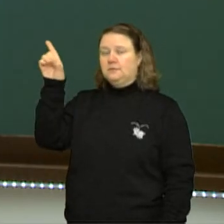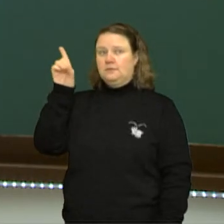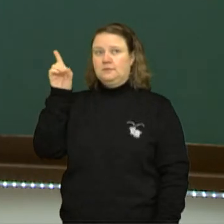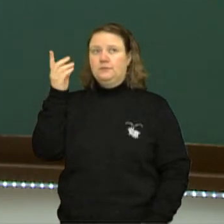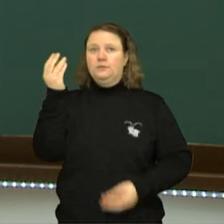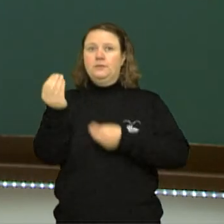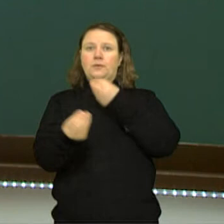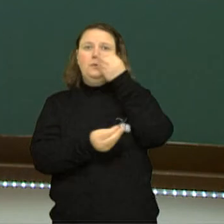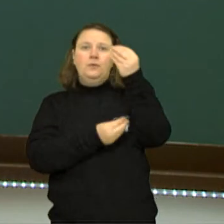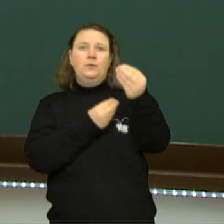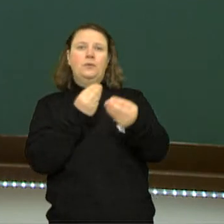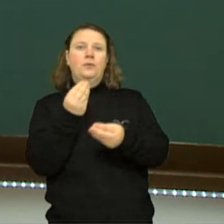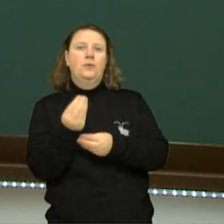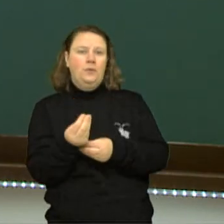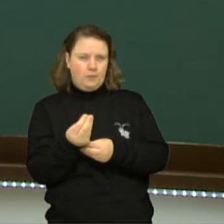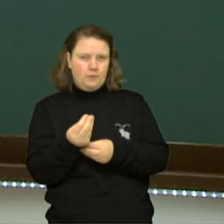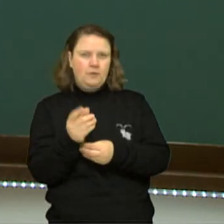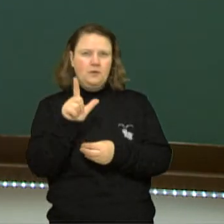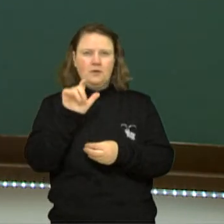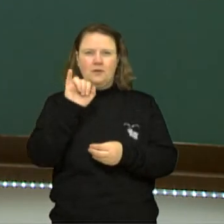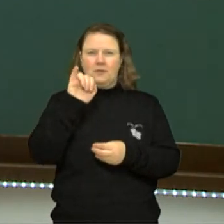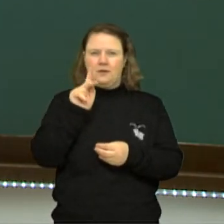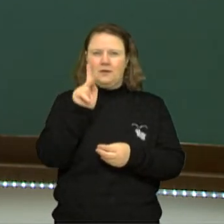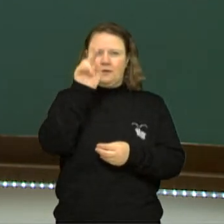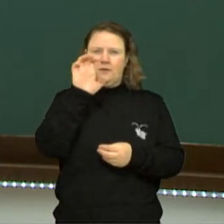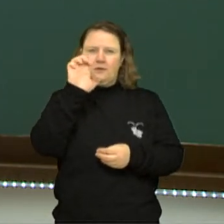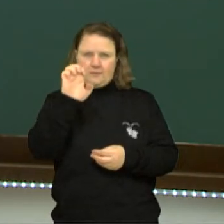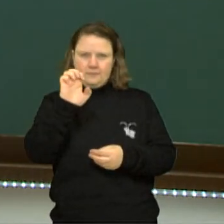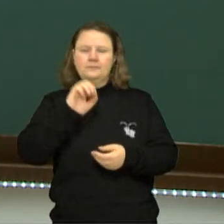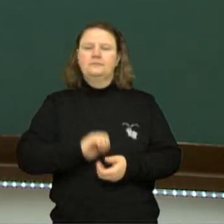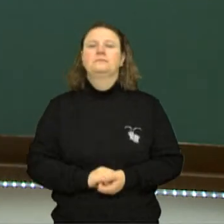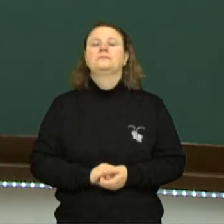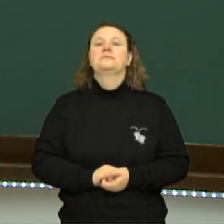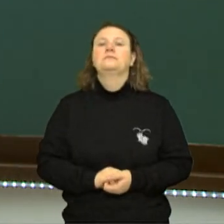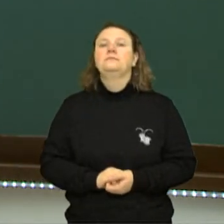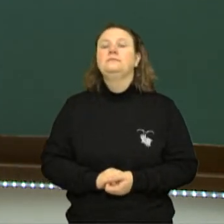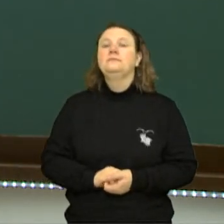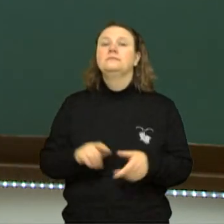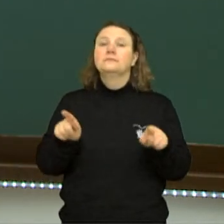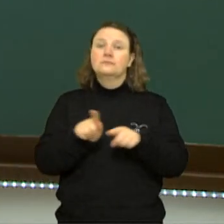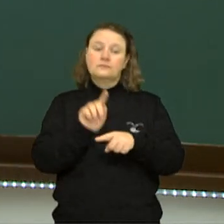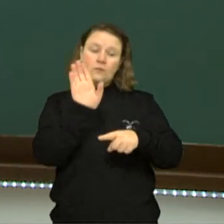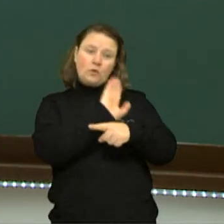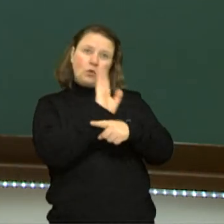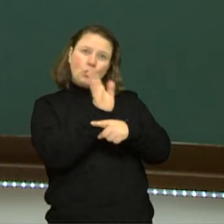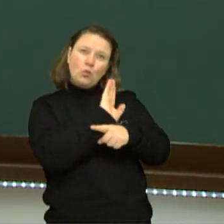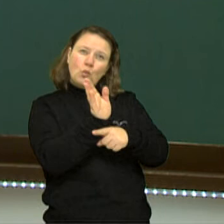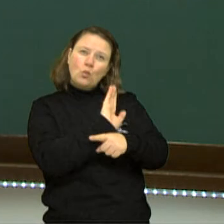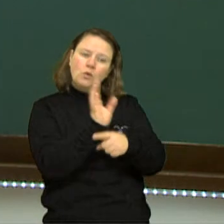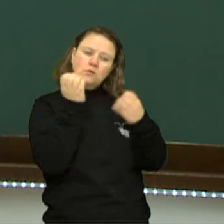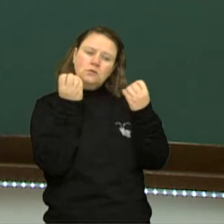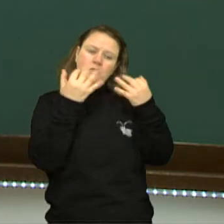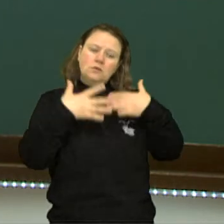como e tal qual, tal como, né? Então, pessoal, nesse vídeo nós falamos sobre